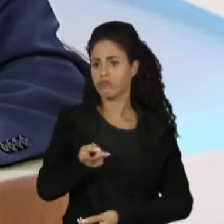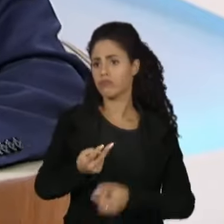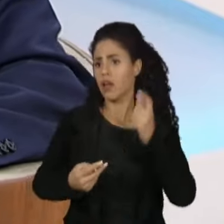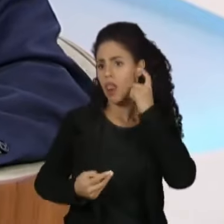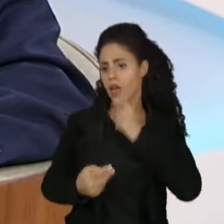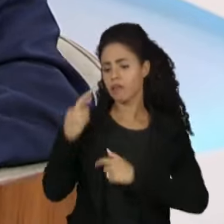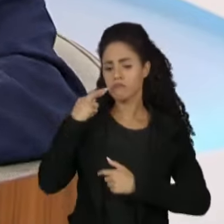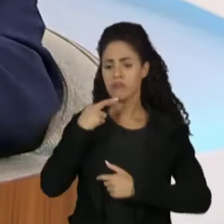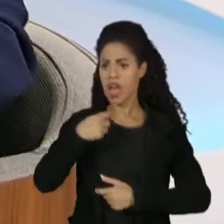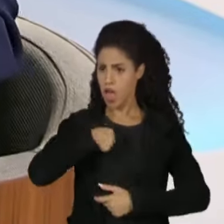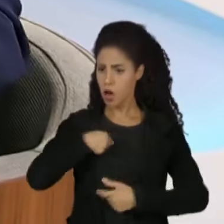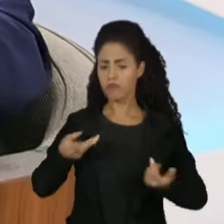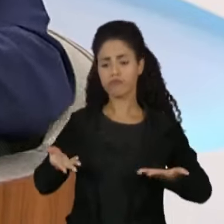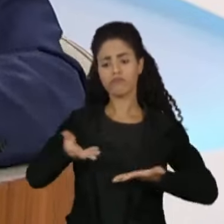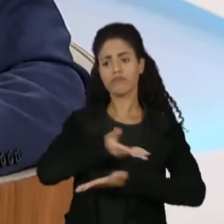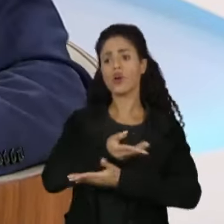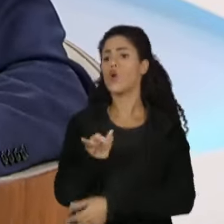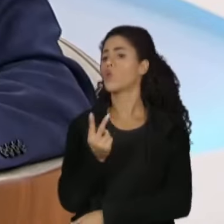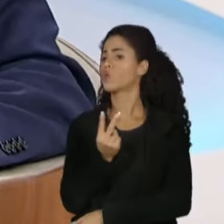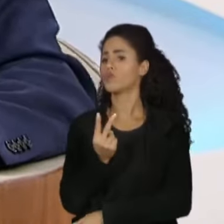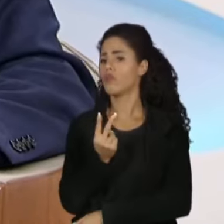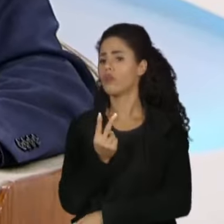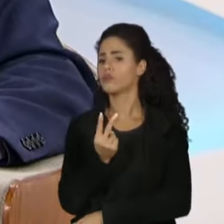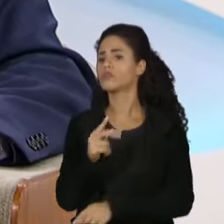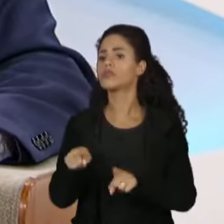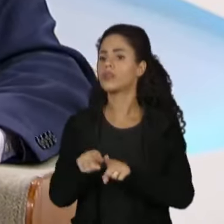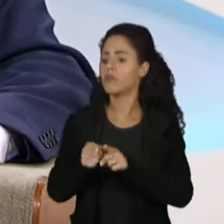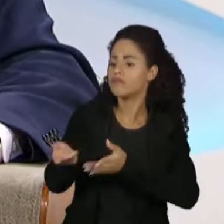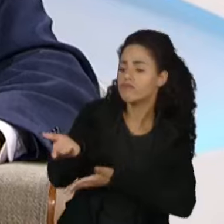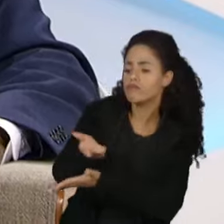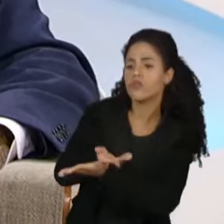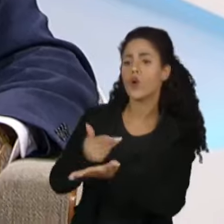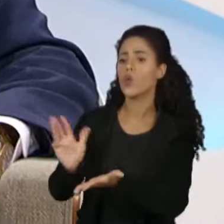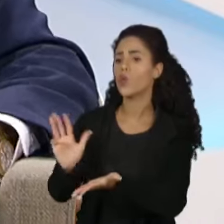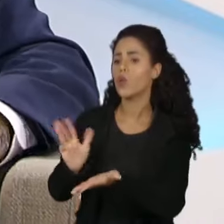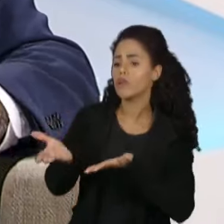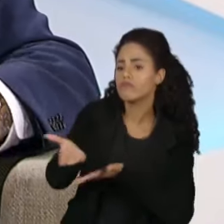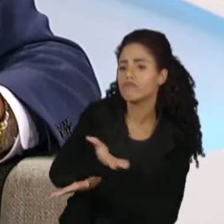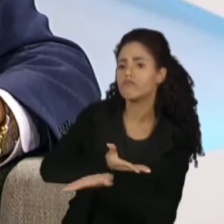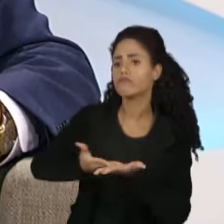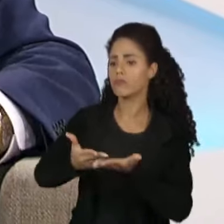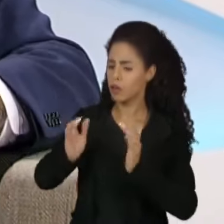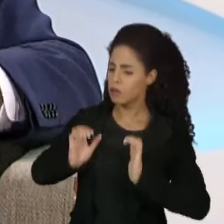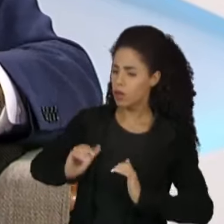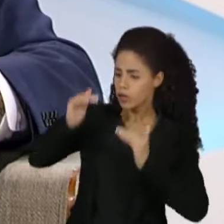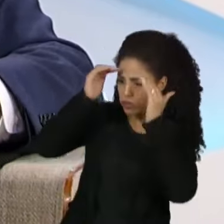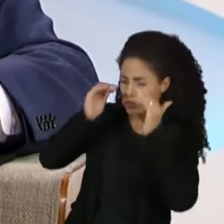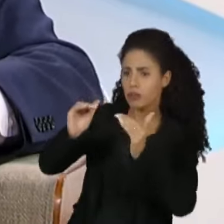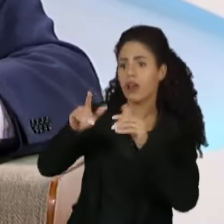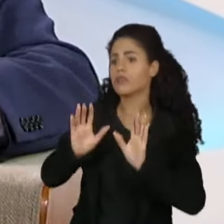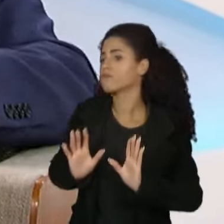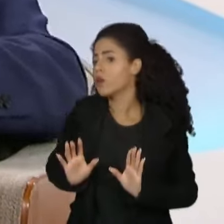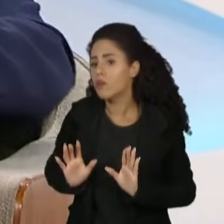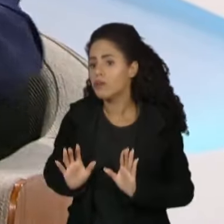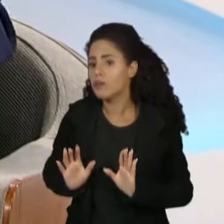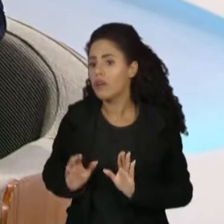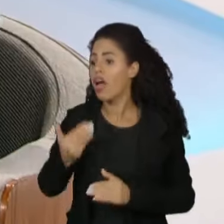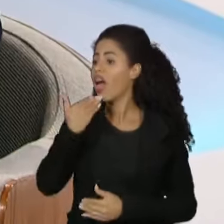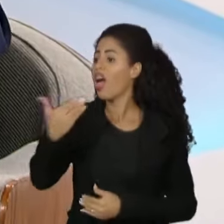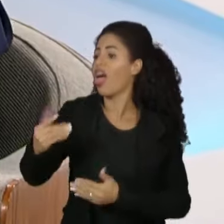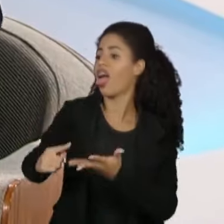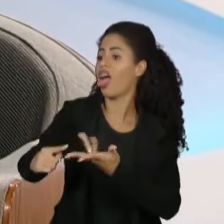Arthur Lira. Tenho boa relação com o presidente da República, uma relação institucional. Certo. Eu não peço favor, eu não faço favor, mas quero